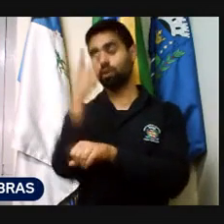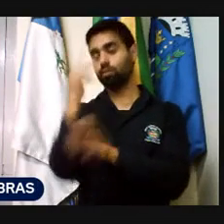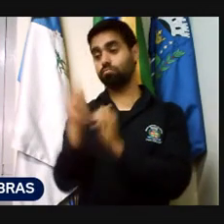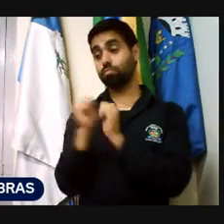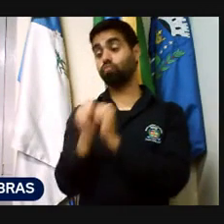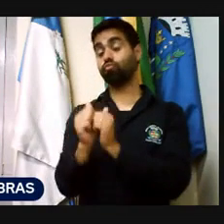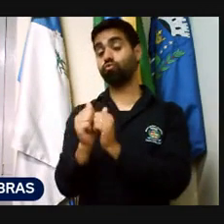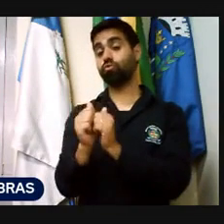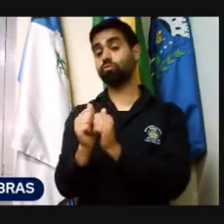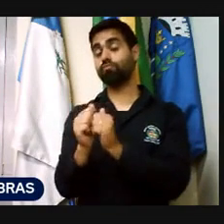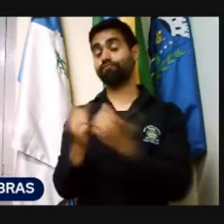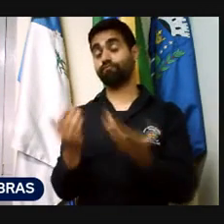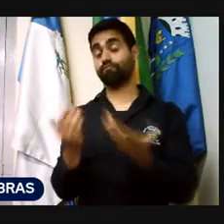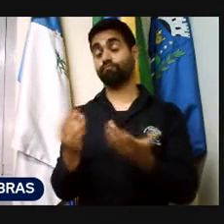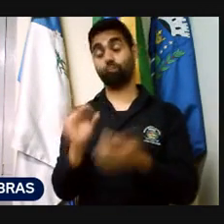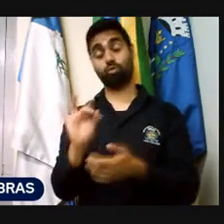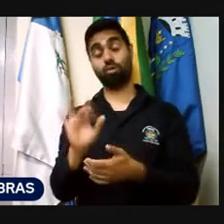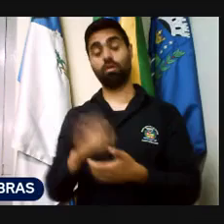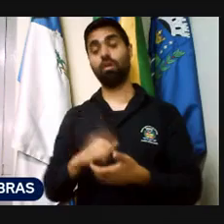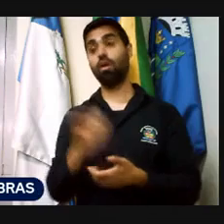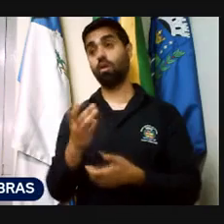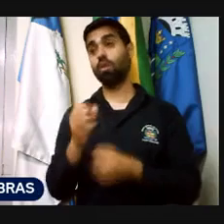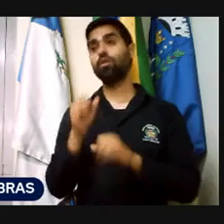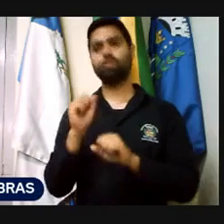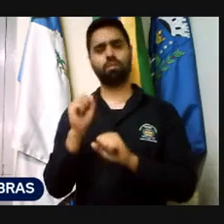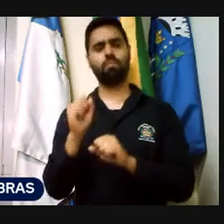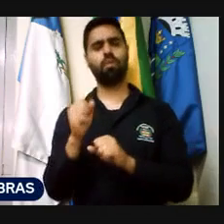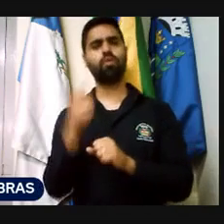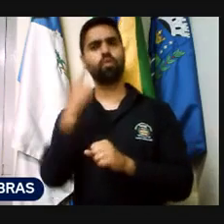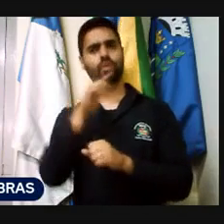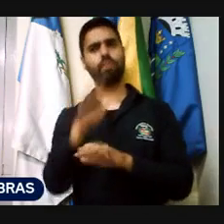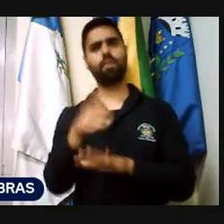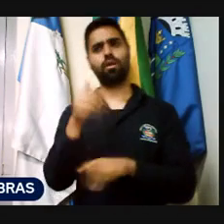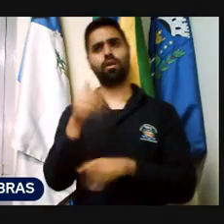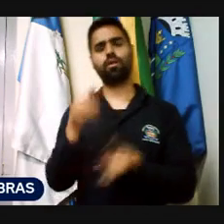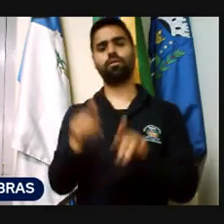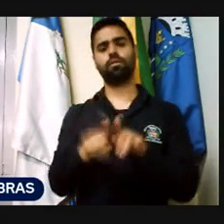acompanhantes. Apenas isso. Eu acho que tem condições e vai melhorar.